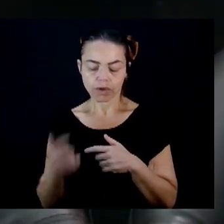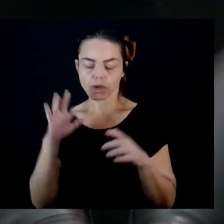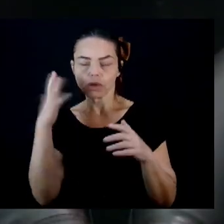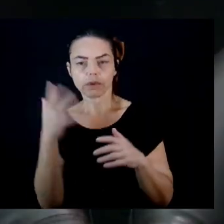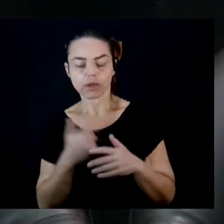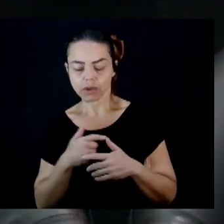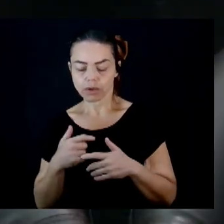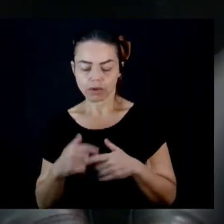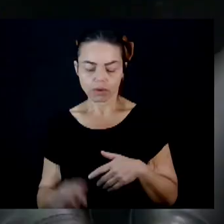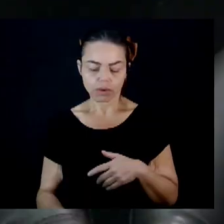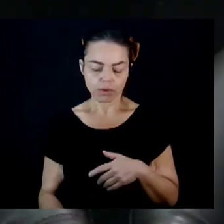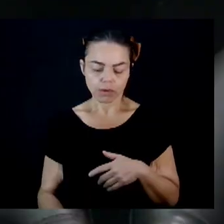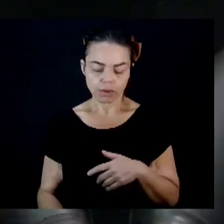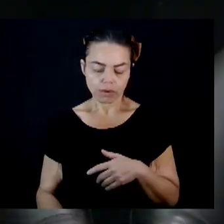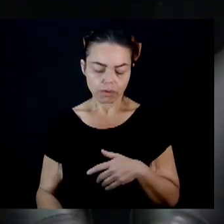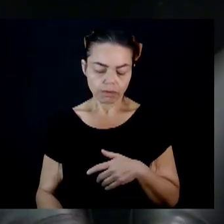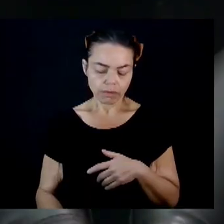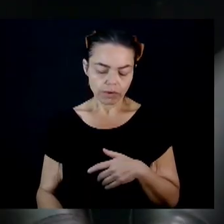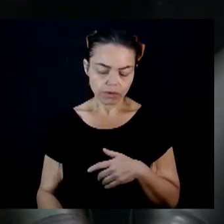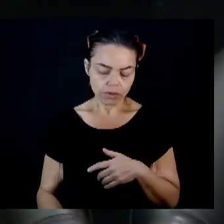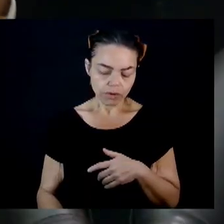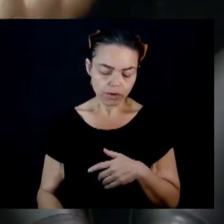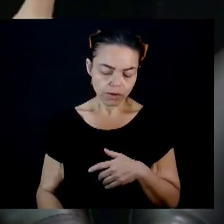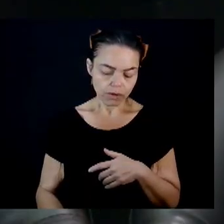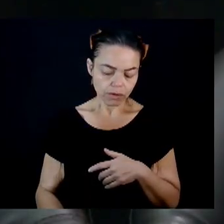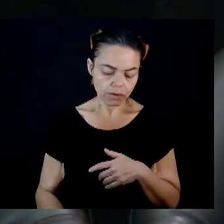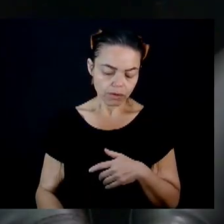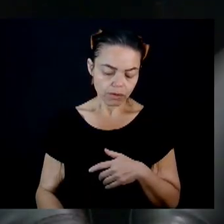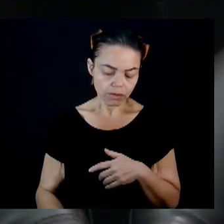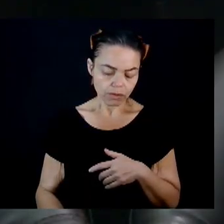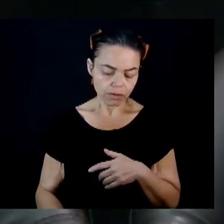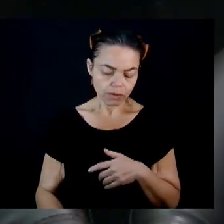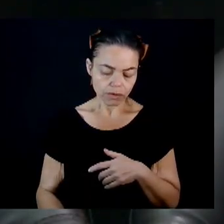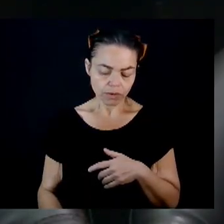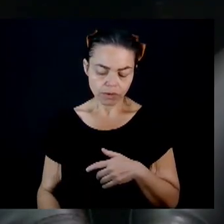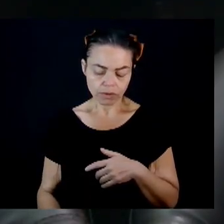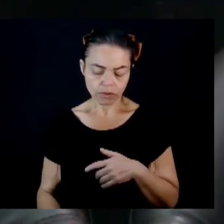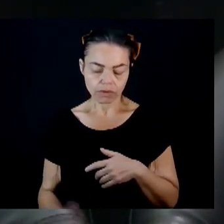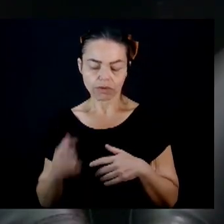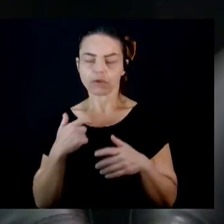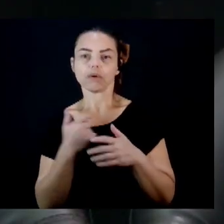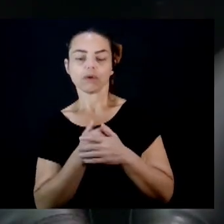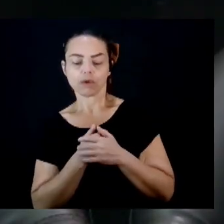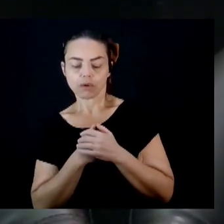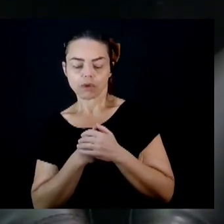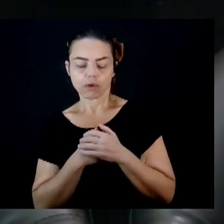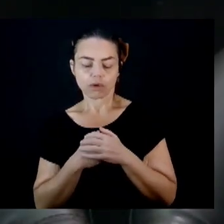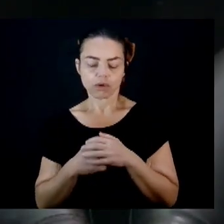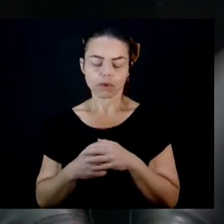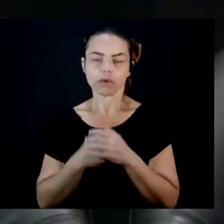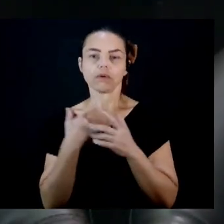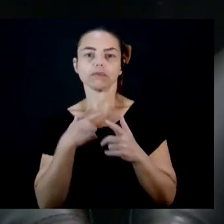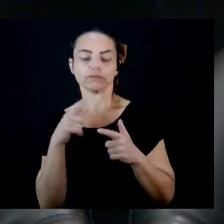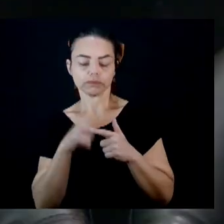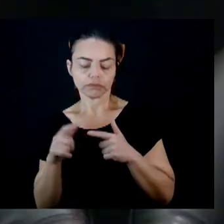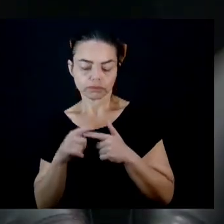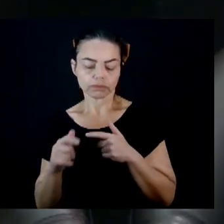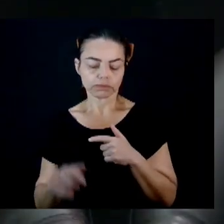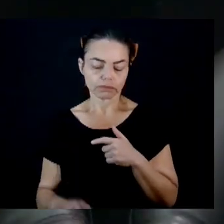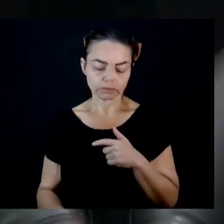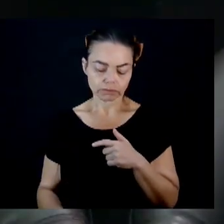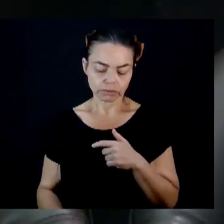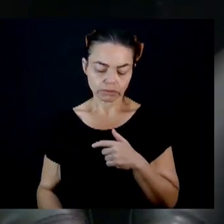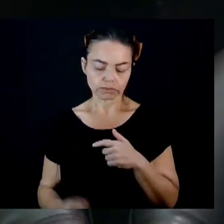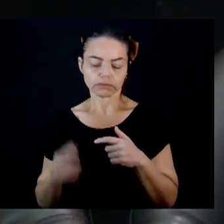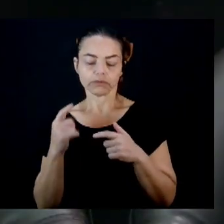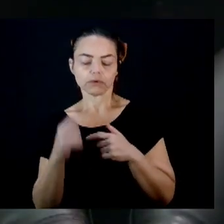3 pilares. Então, a gente, claro, olha a questão hormonal, mas a gente tem que olhar como essa mulher, como essa pessoa está se